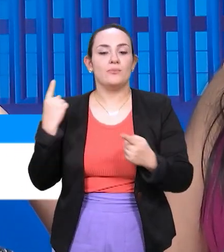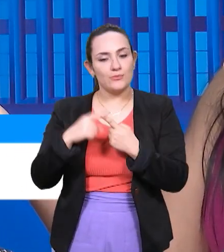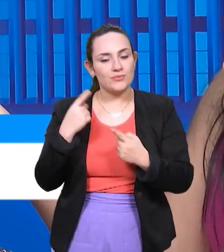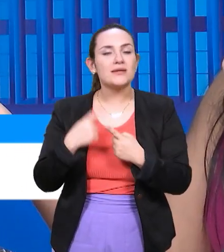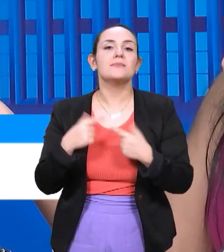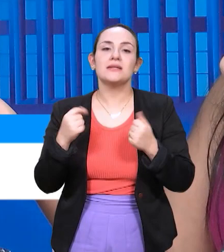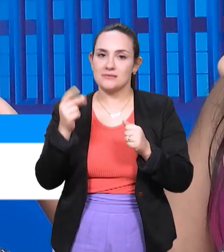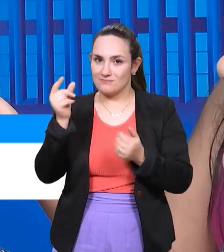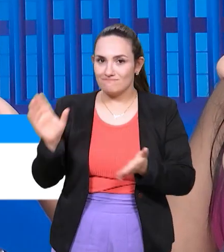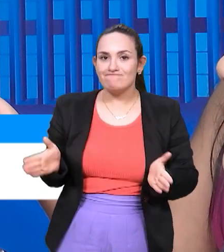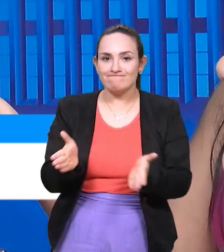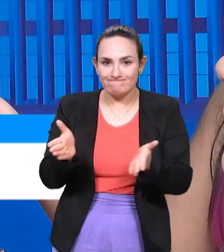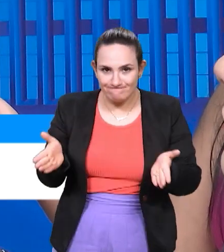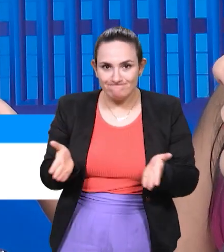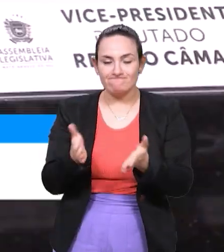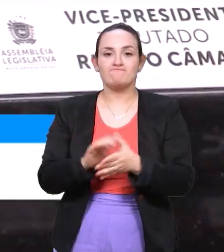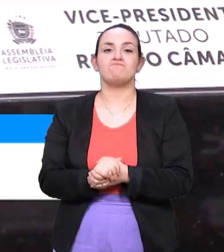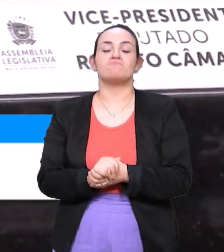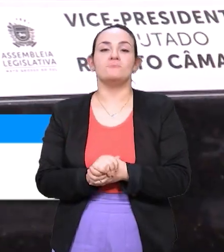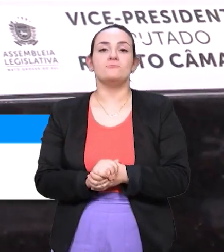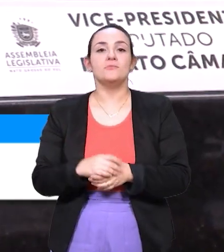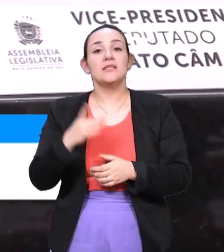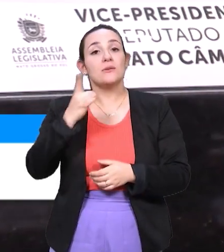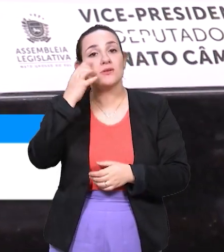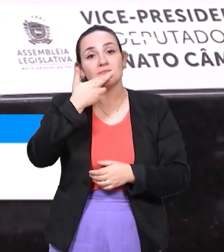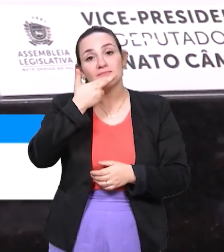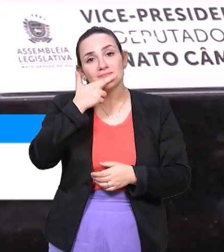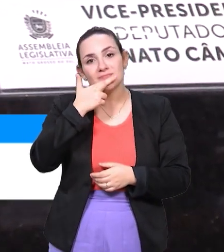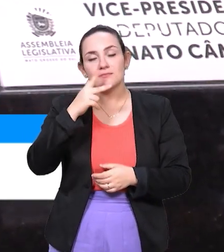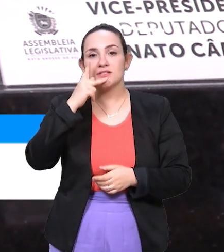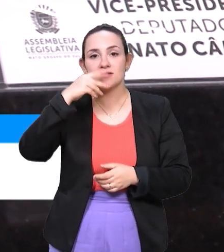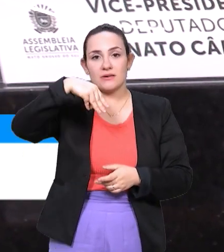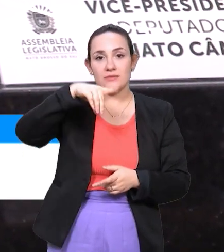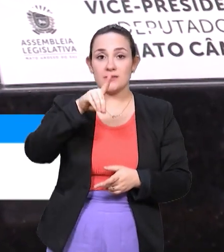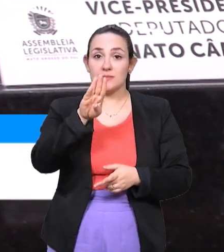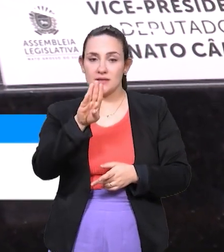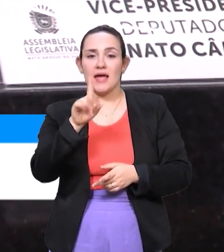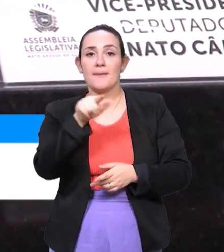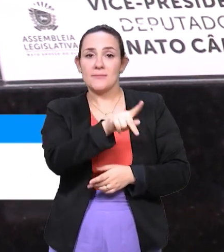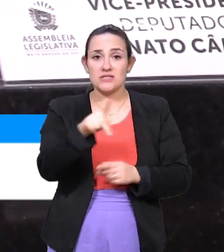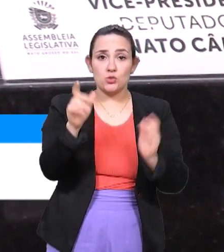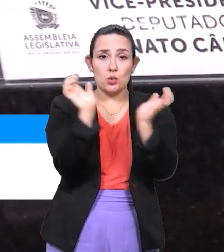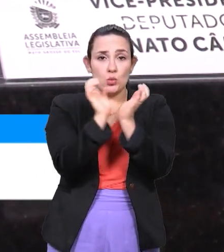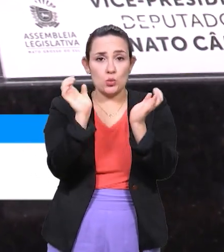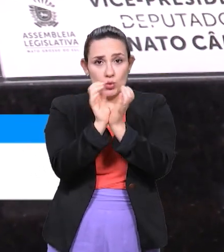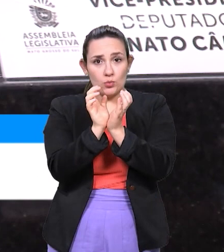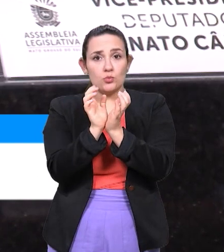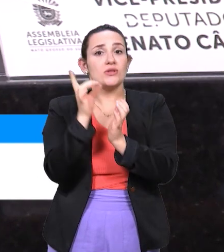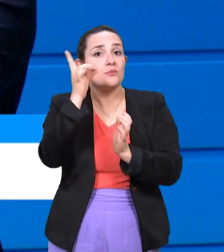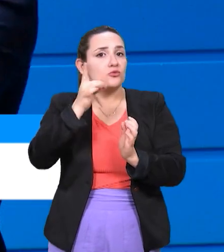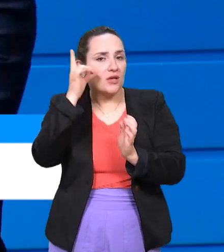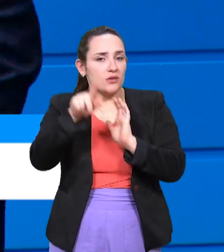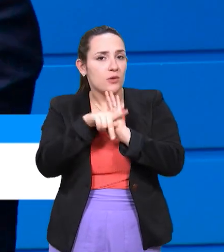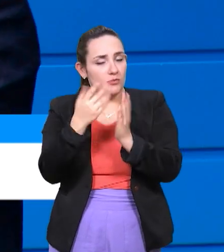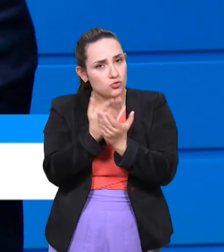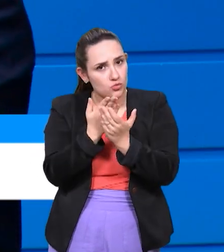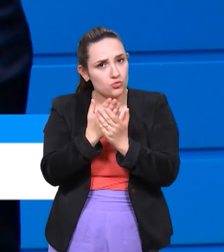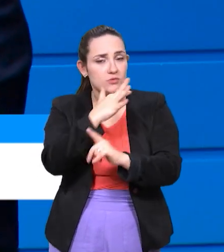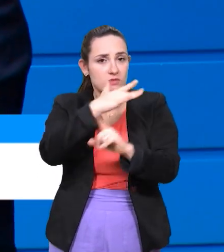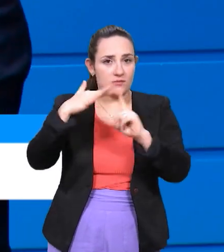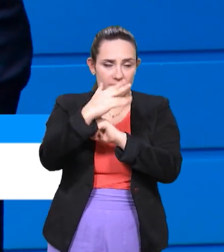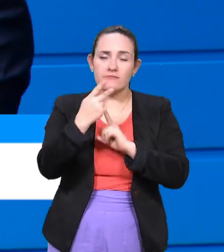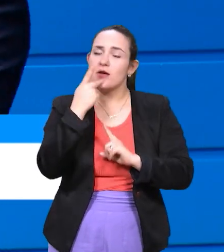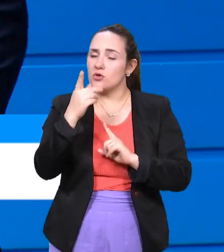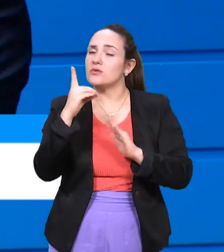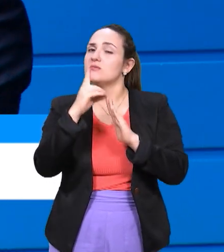passa pela necessidade de mecanismo de incentivo. O deputado Renato Câmara, do MDB, presidente da Comissão de Meio Ambiente da Alemes,